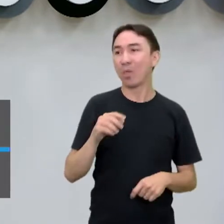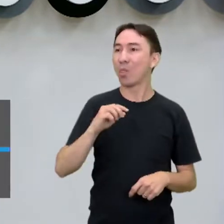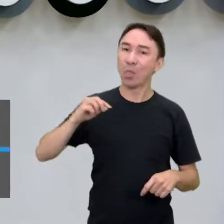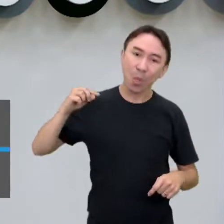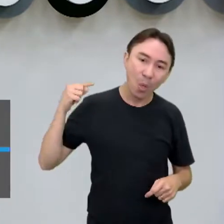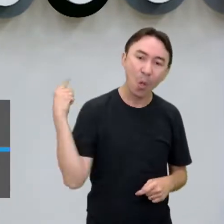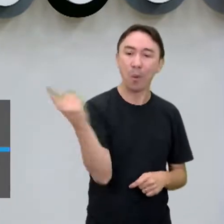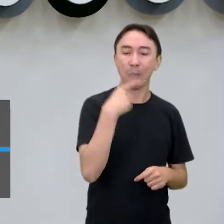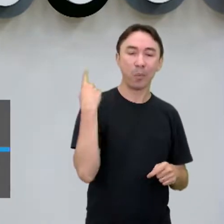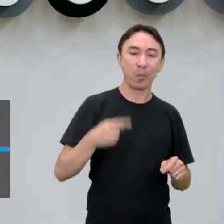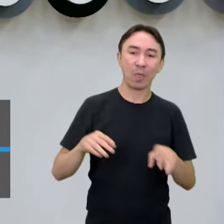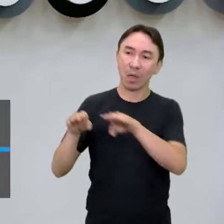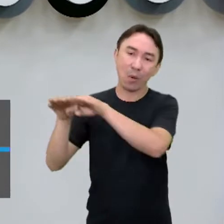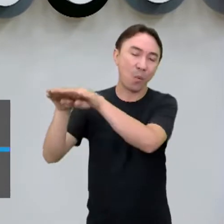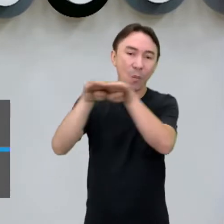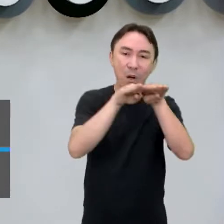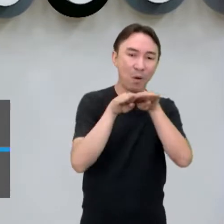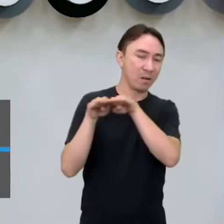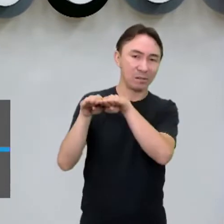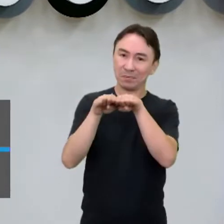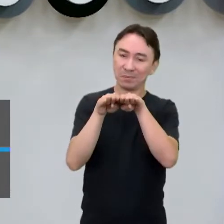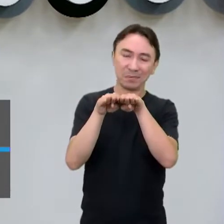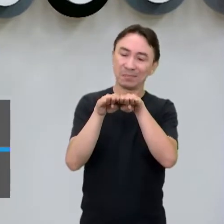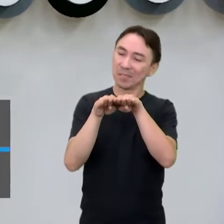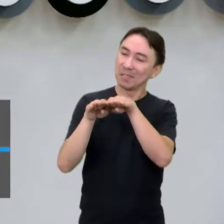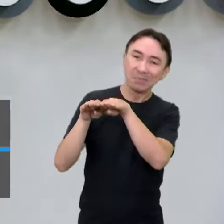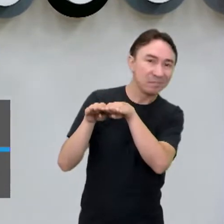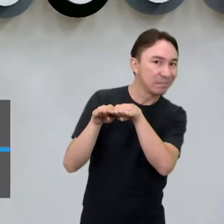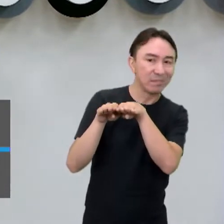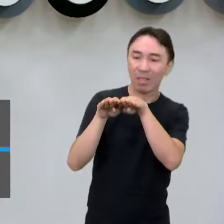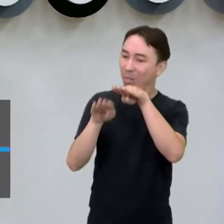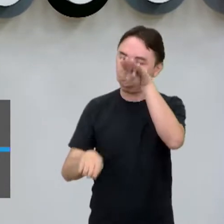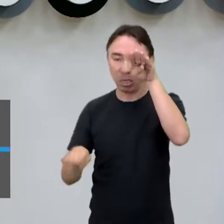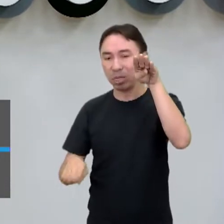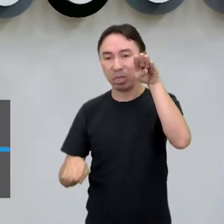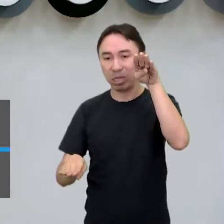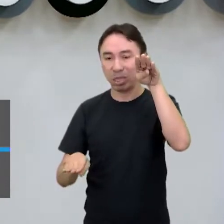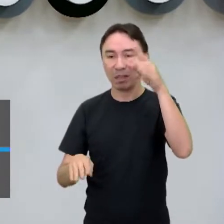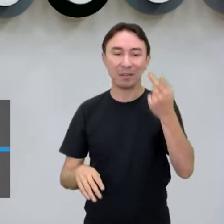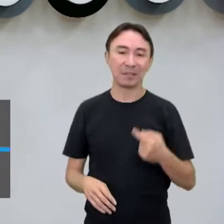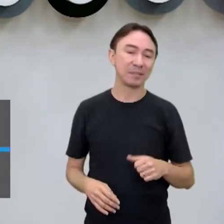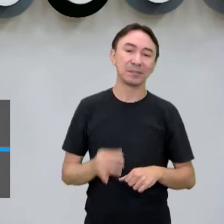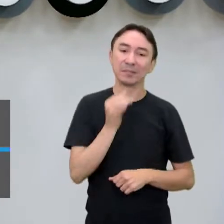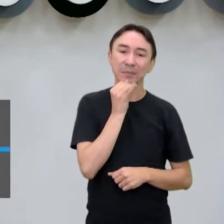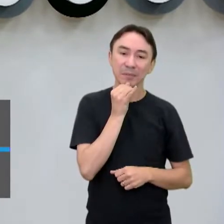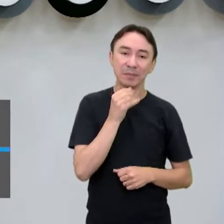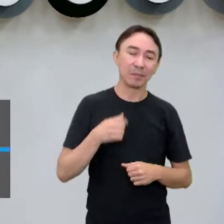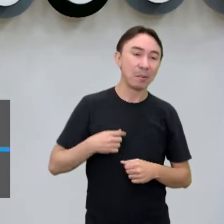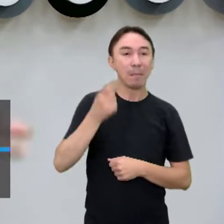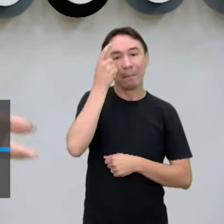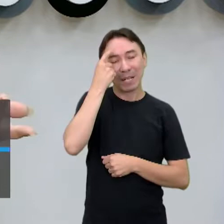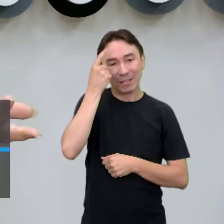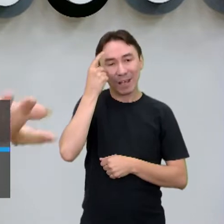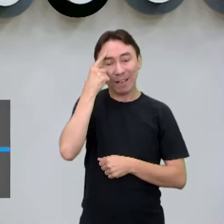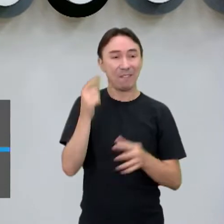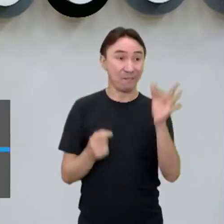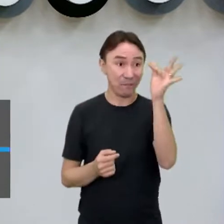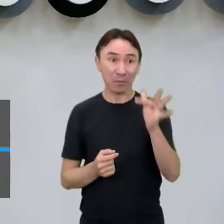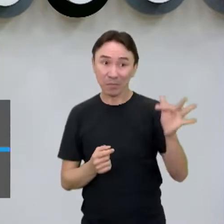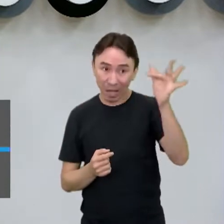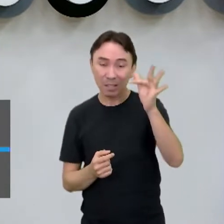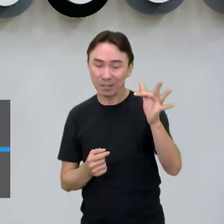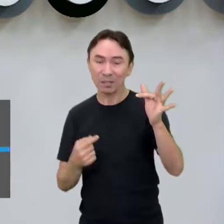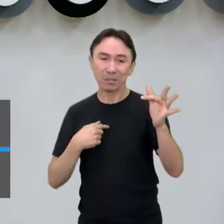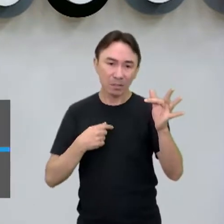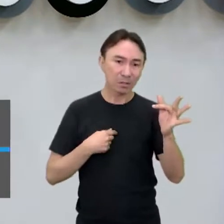Só que as pessoas não estão em pé de igualdade. É muito mais fácil eu pensar na faculdade que eu vou fazer se eu tenho comida na mesa. Porque se eu não tenho, eu estou preocupado